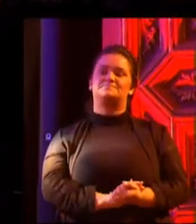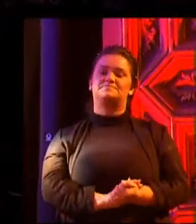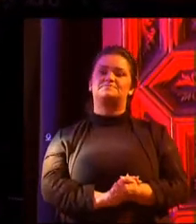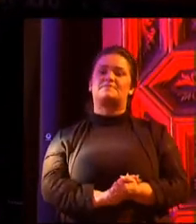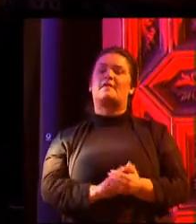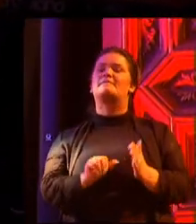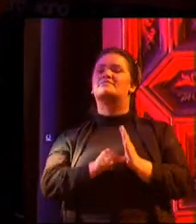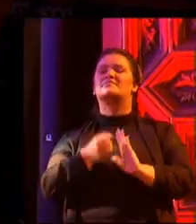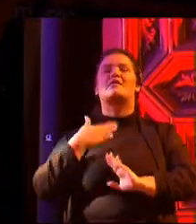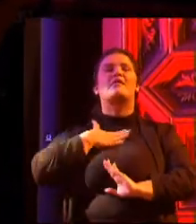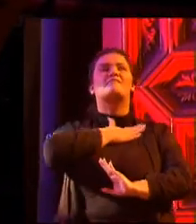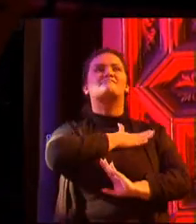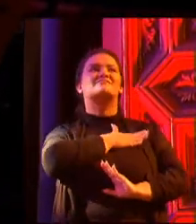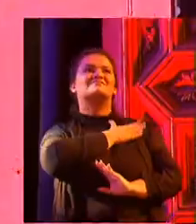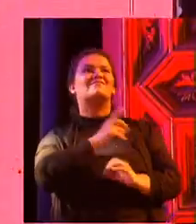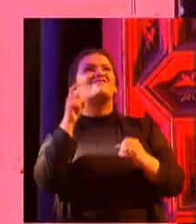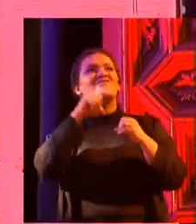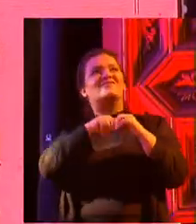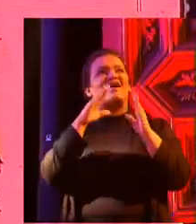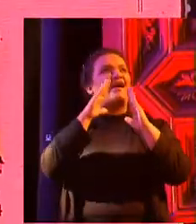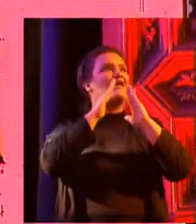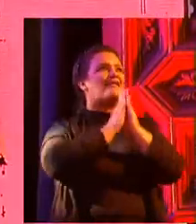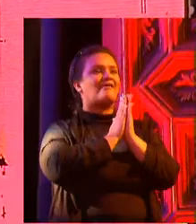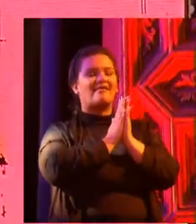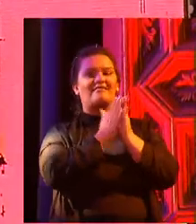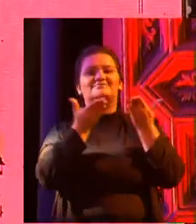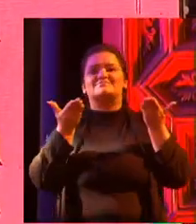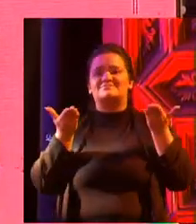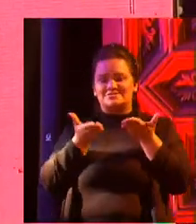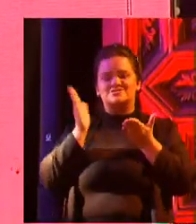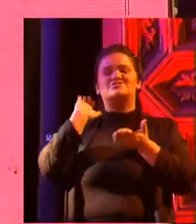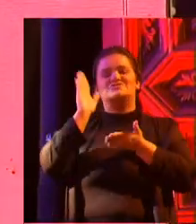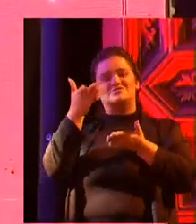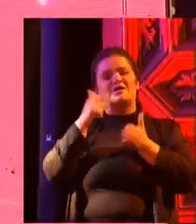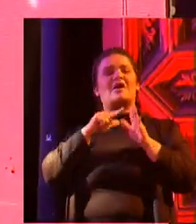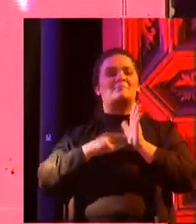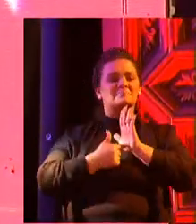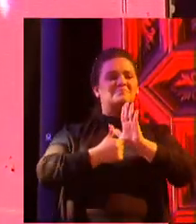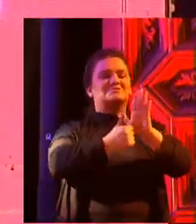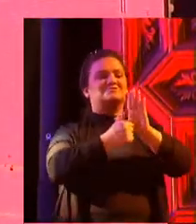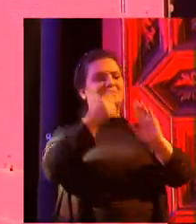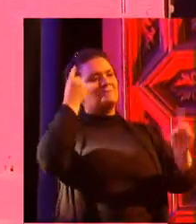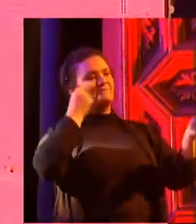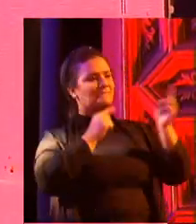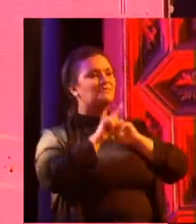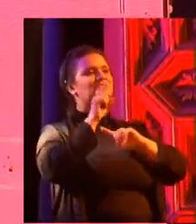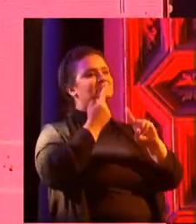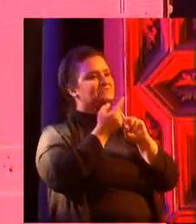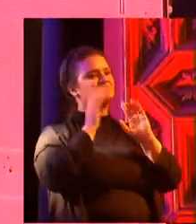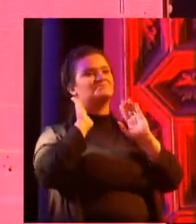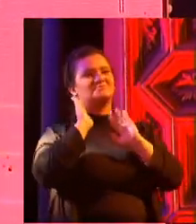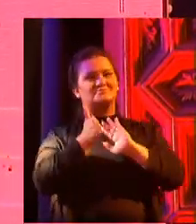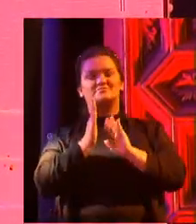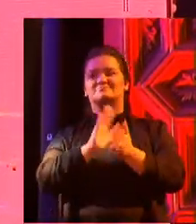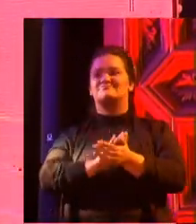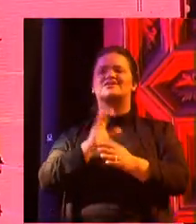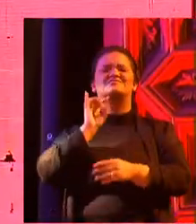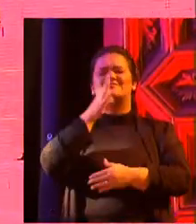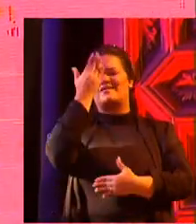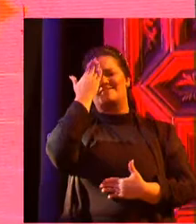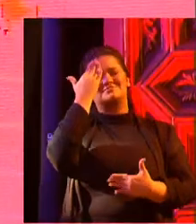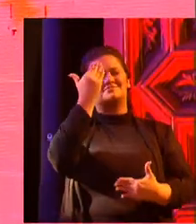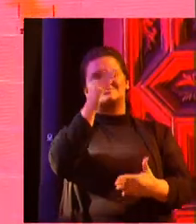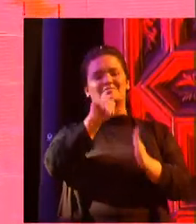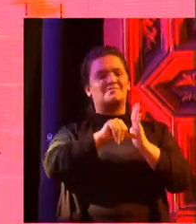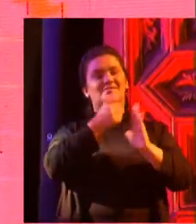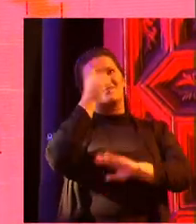Primeiramente, é um prazer retornar a esta casa. Casa é essa onde já estive nesse palco como músico. Eu só tenho a agradecer,